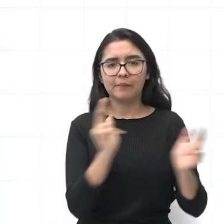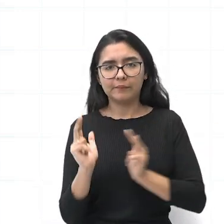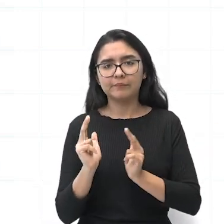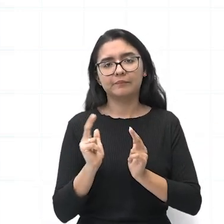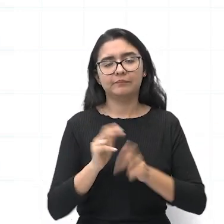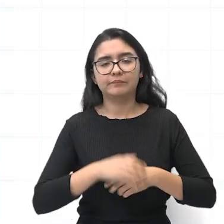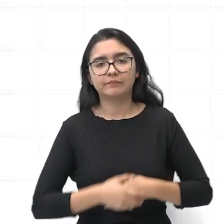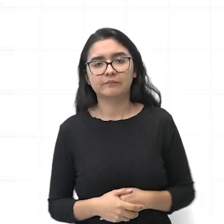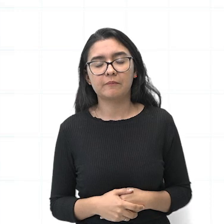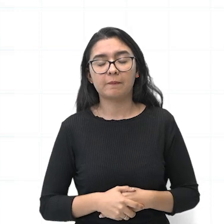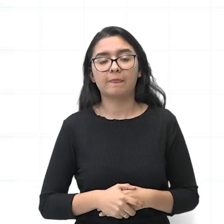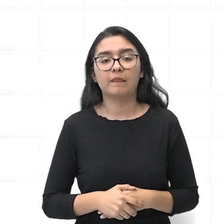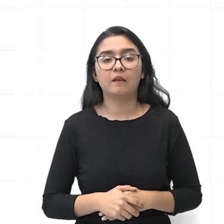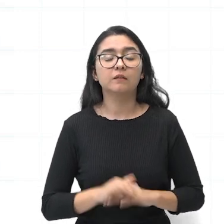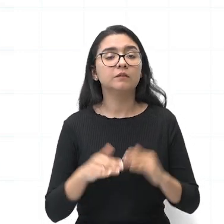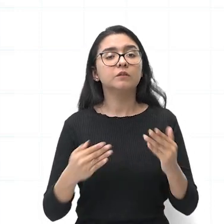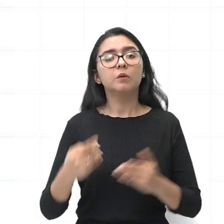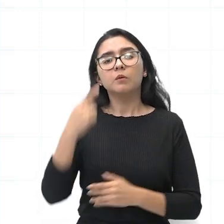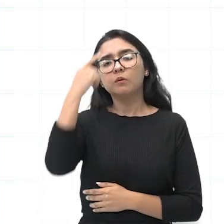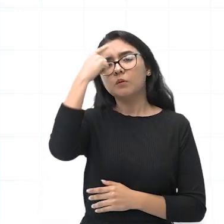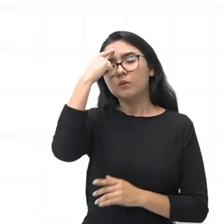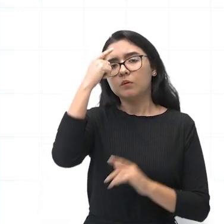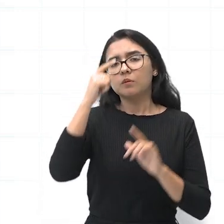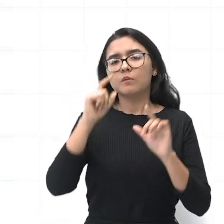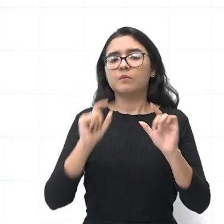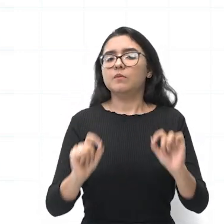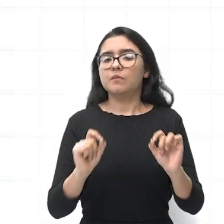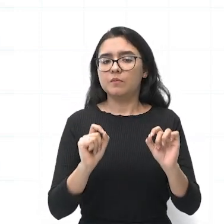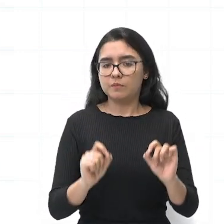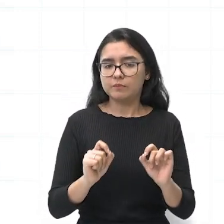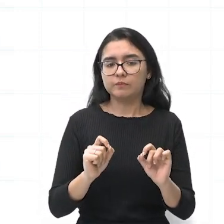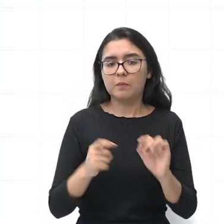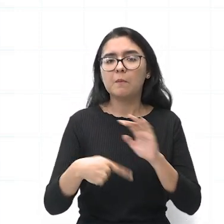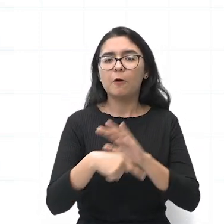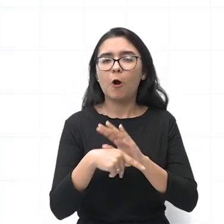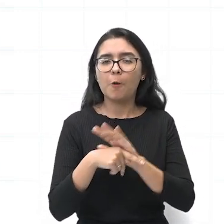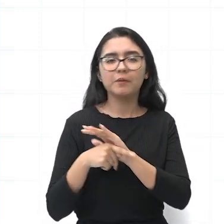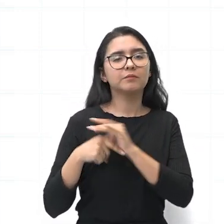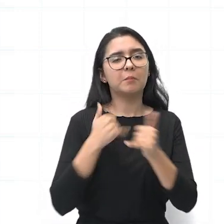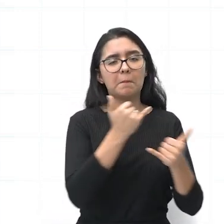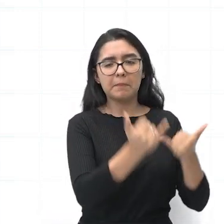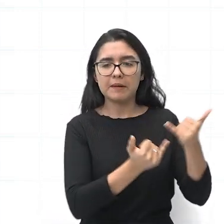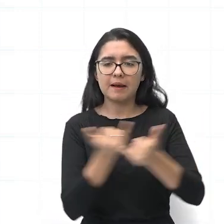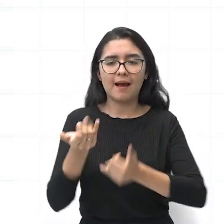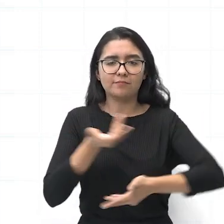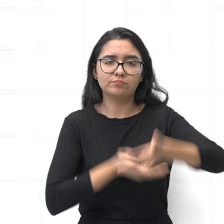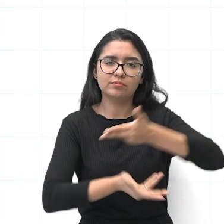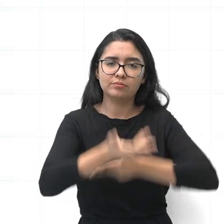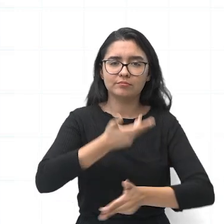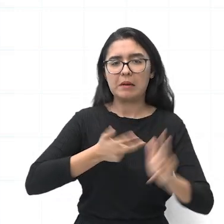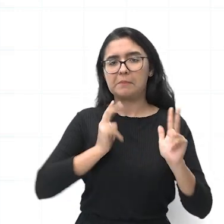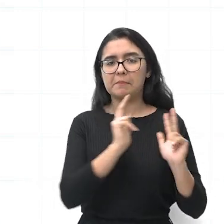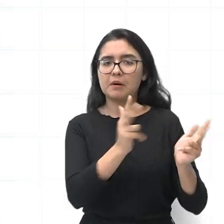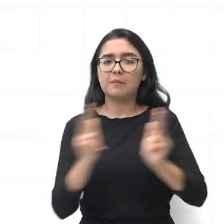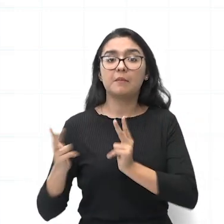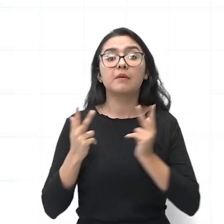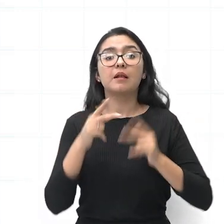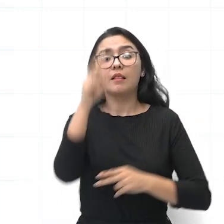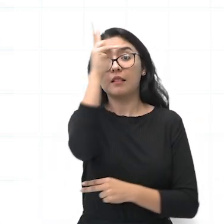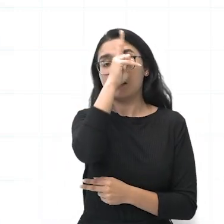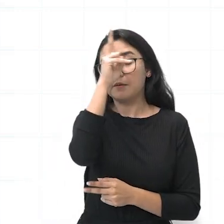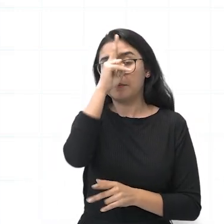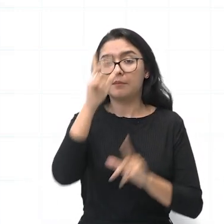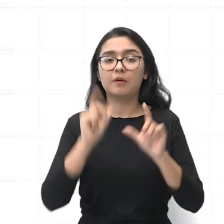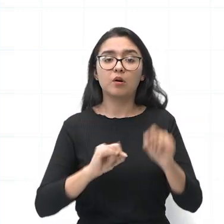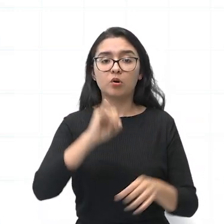só que legal! E pensando nessa ideia de se divertir, de brincar, a gente já começa a lembrar